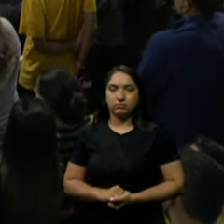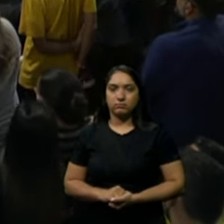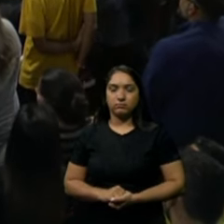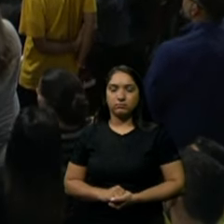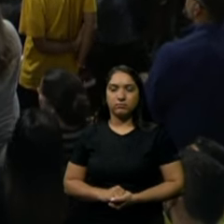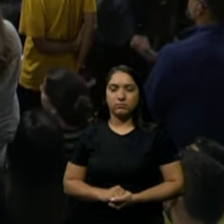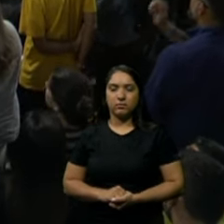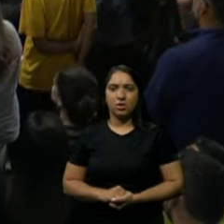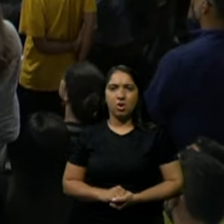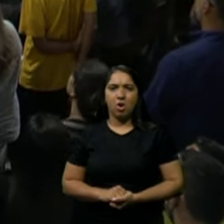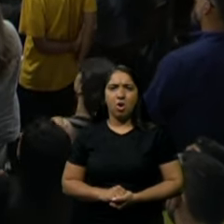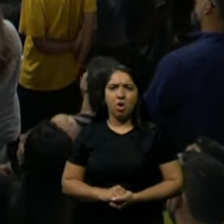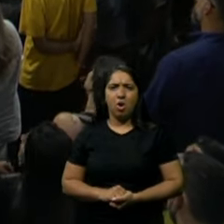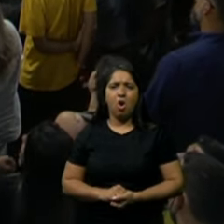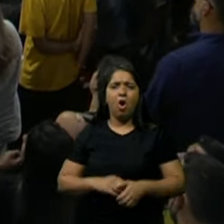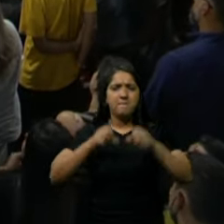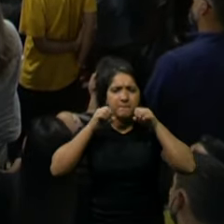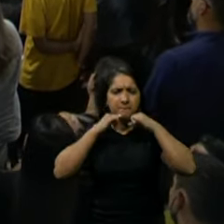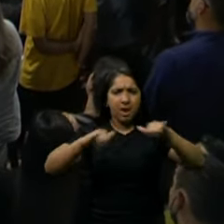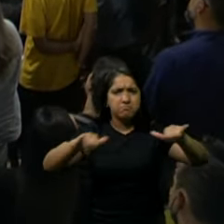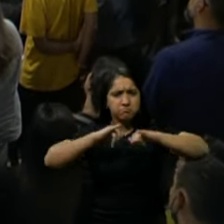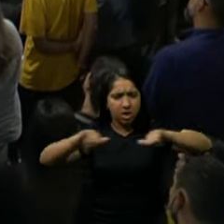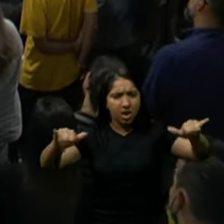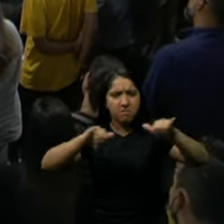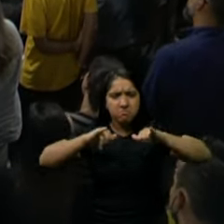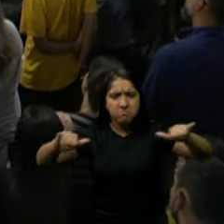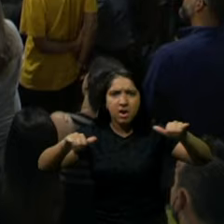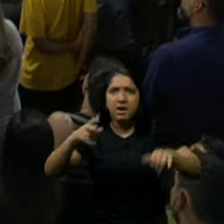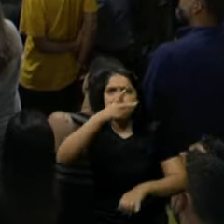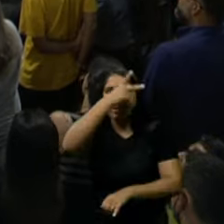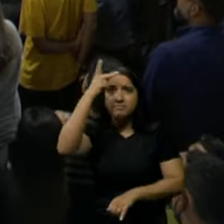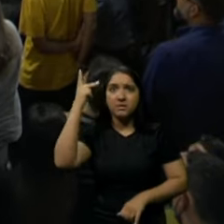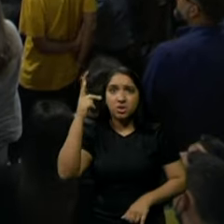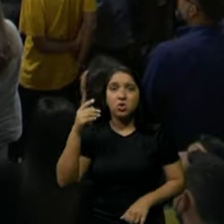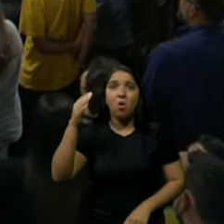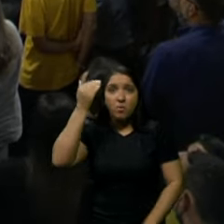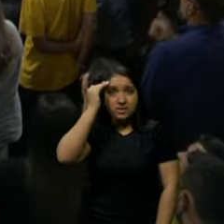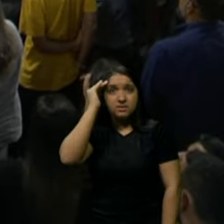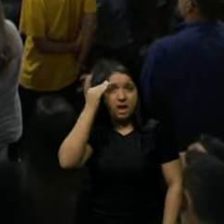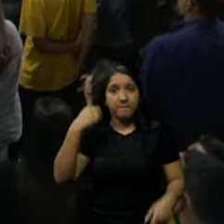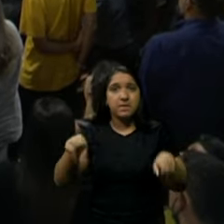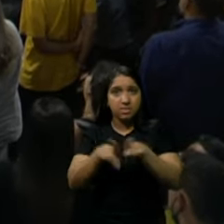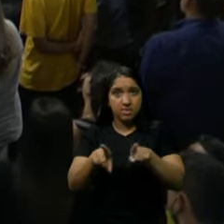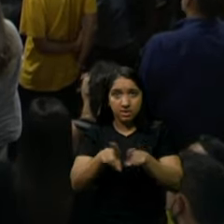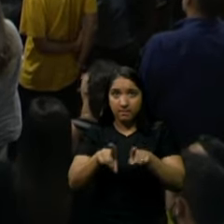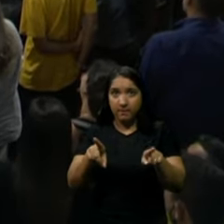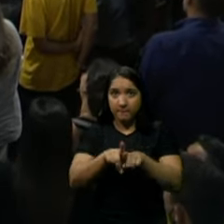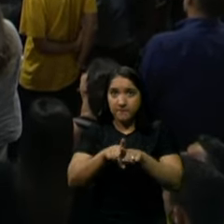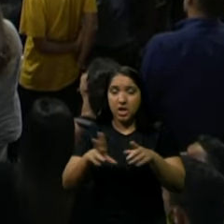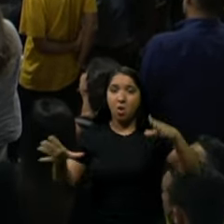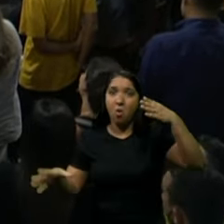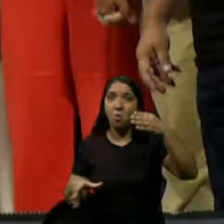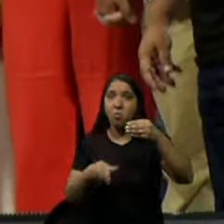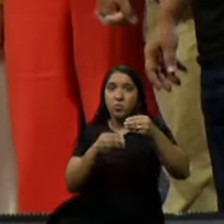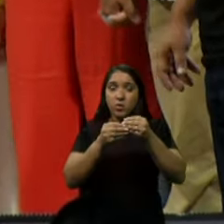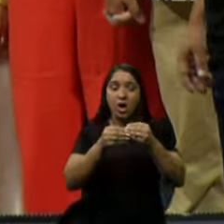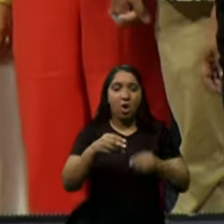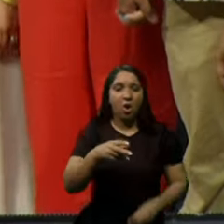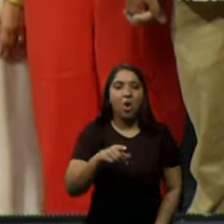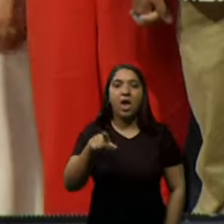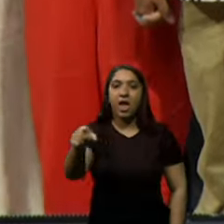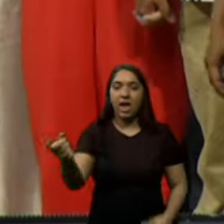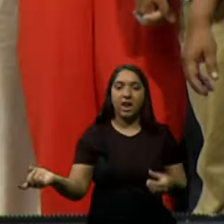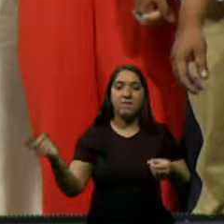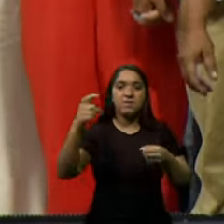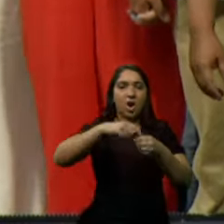contas aqui para o pessoal que ele vai rápido mas resumi que você demorou muito para contar e ela veio parar na Bola de Neve